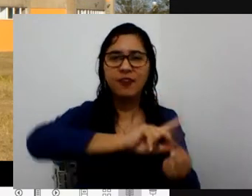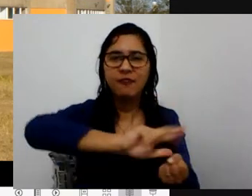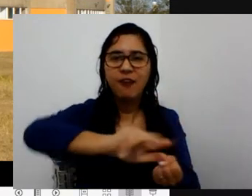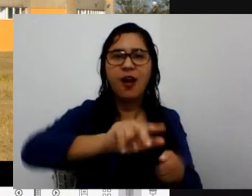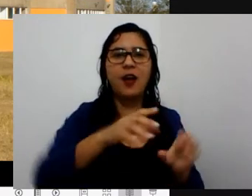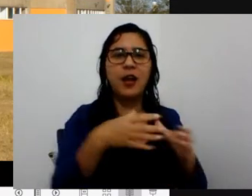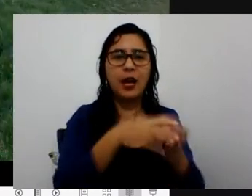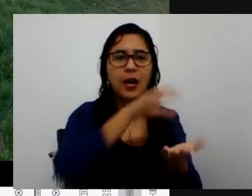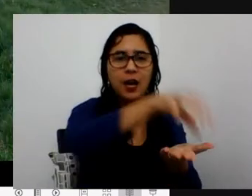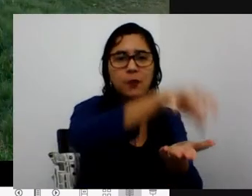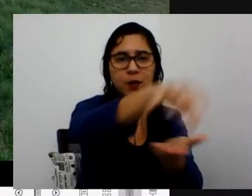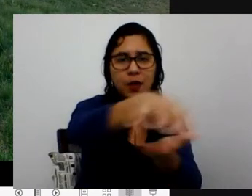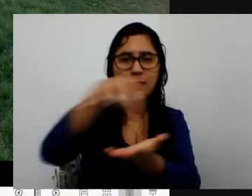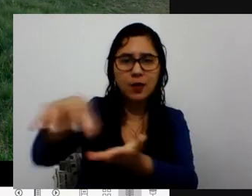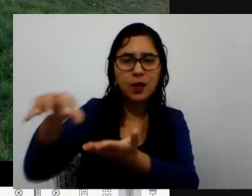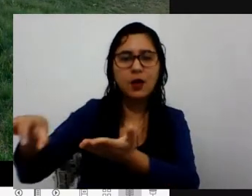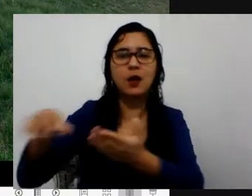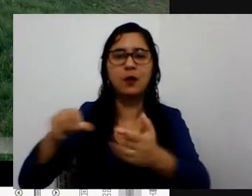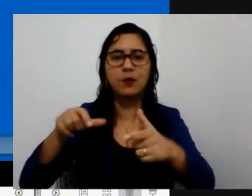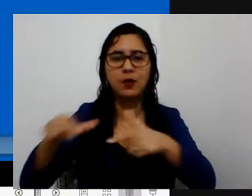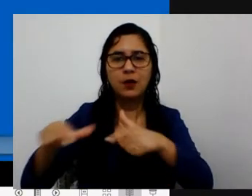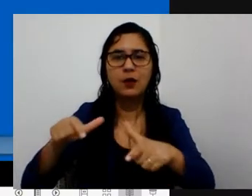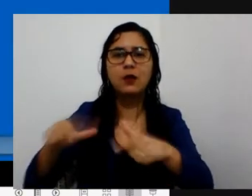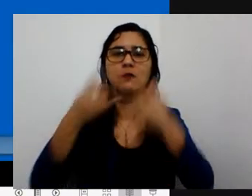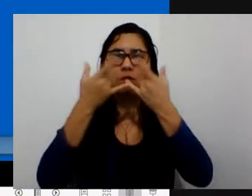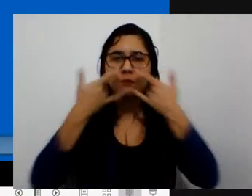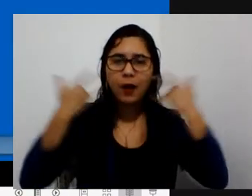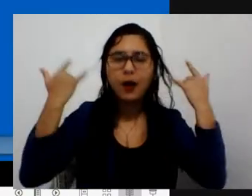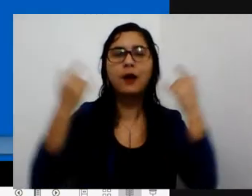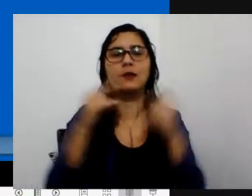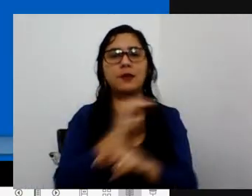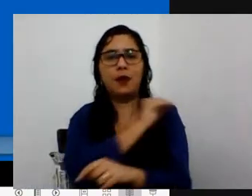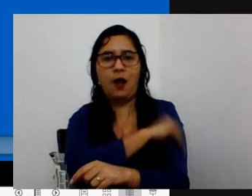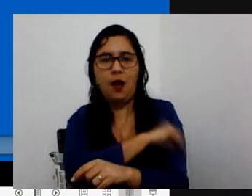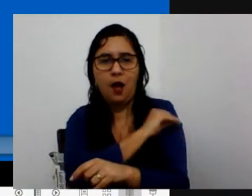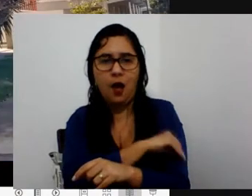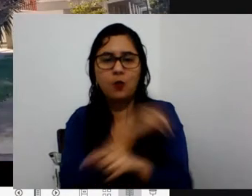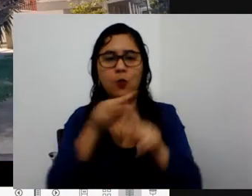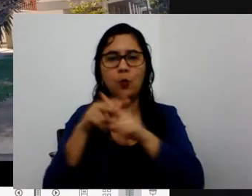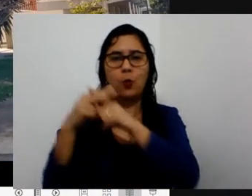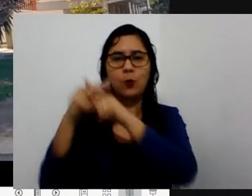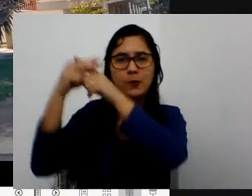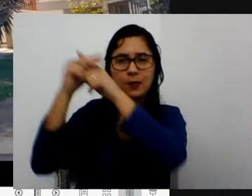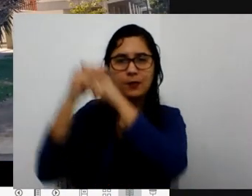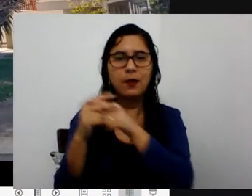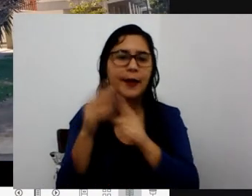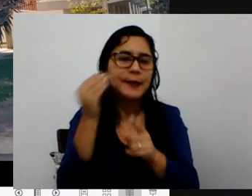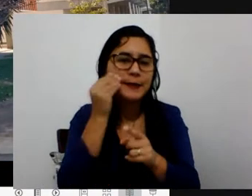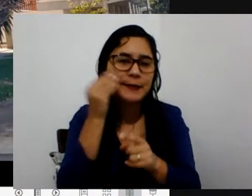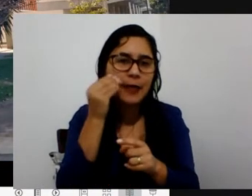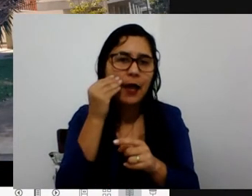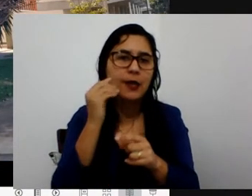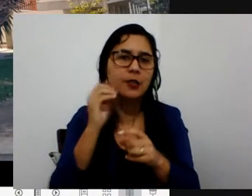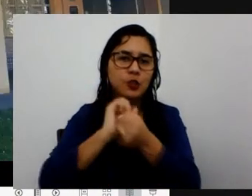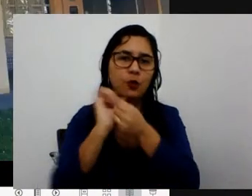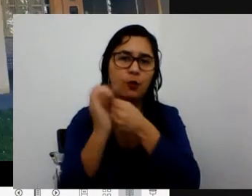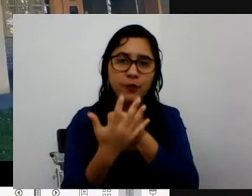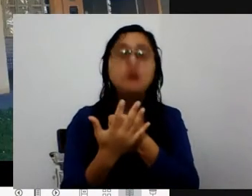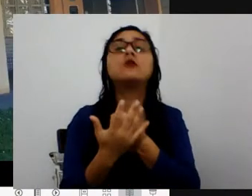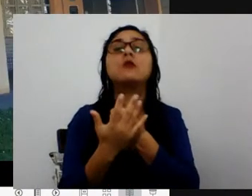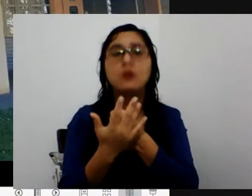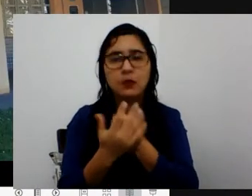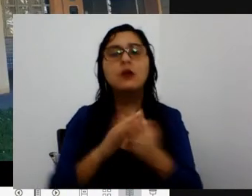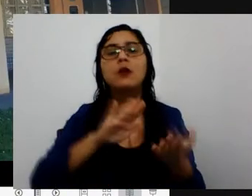os campi na atuação com máscara, álcool, conserto de equipamentos, testes de Covid. E o hospital